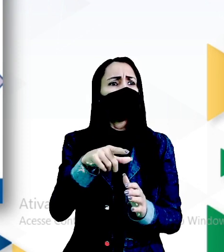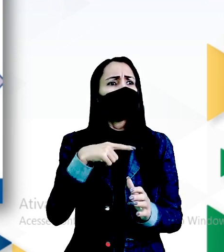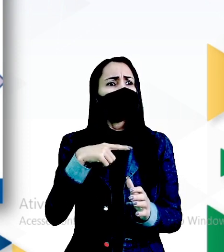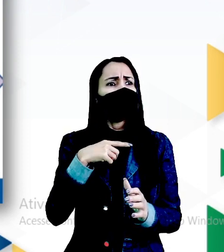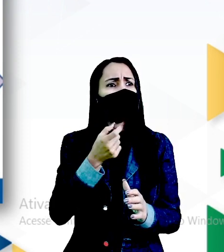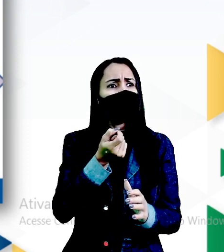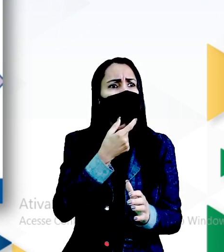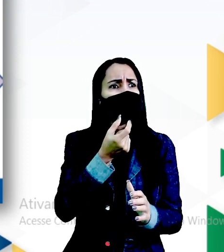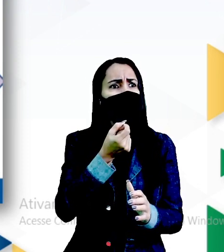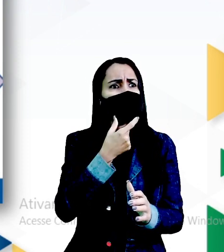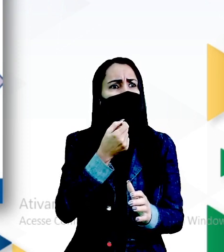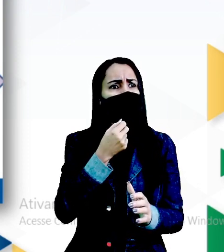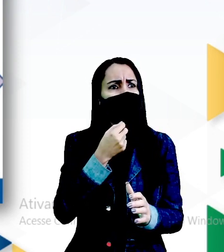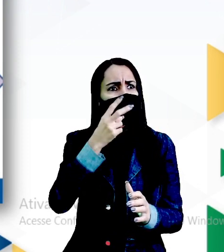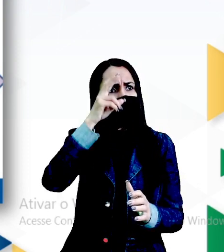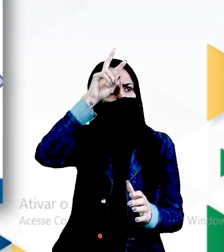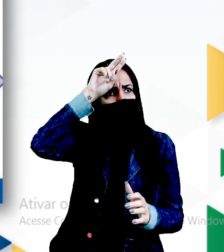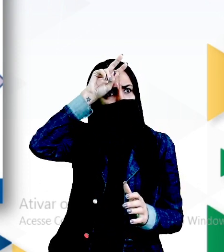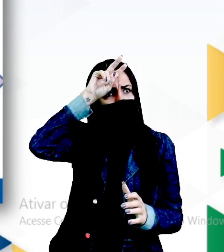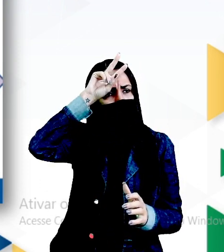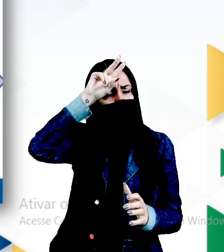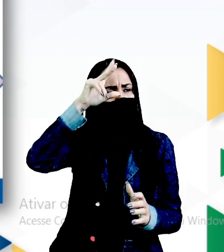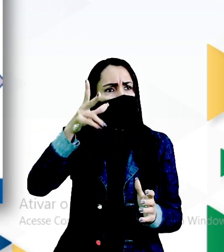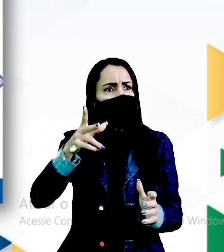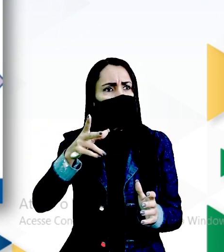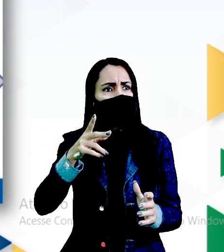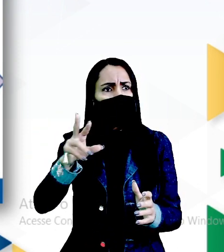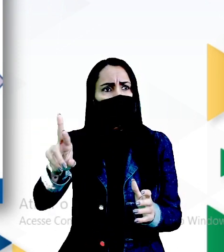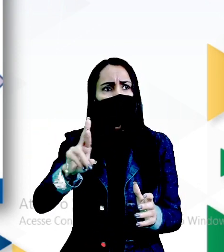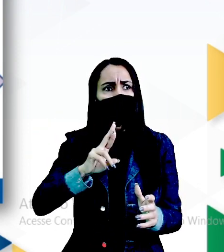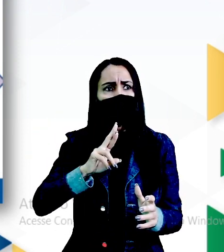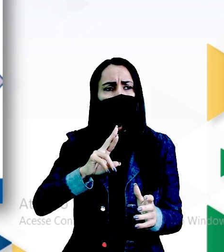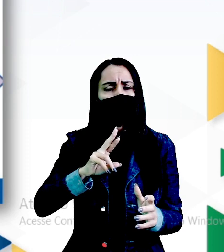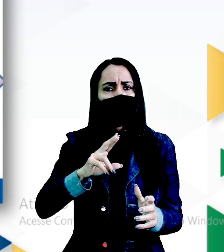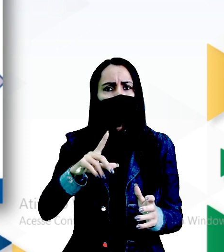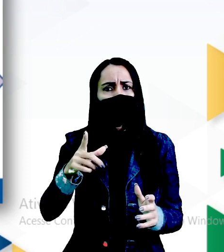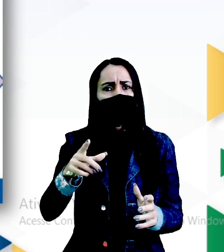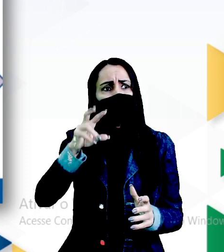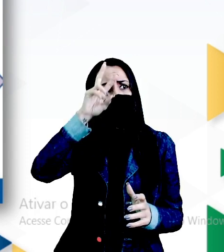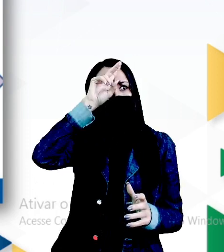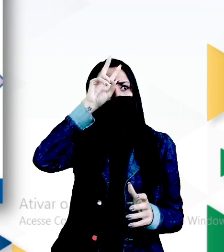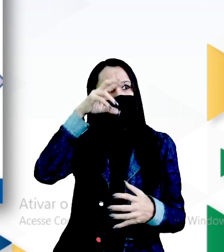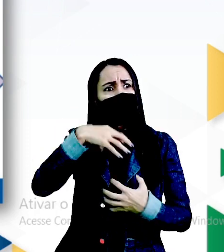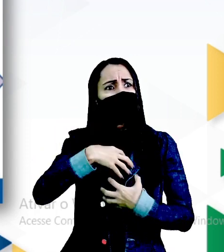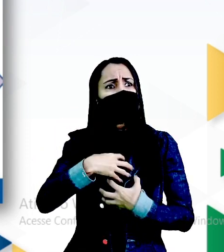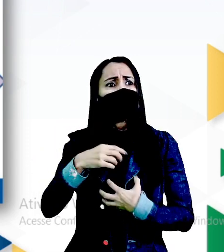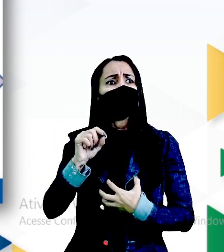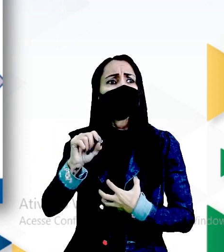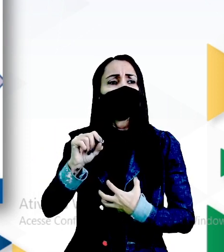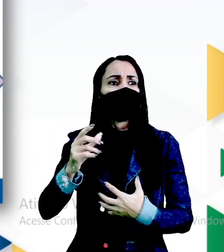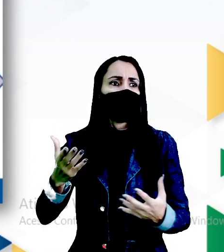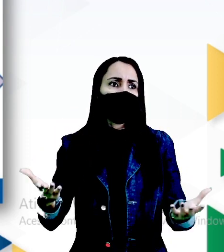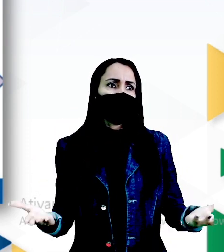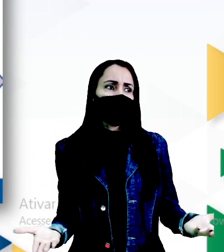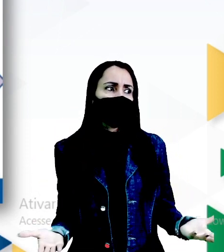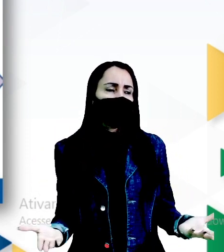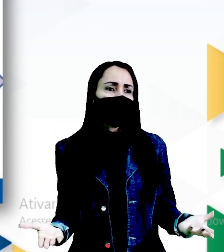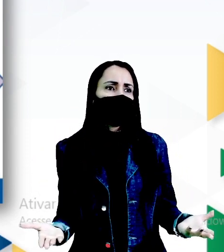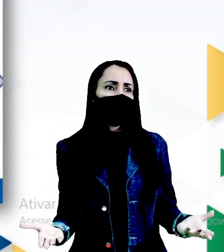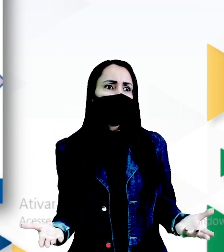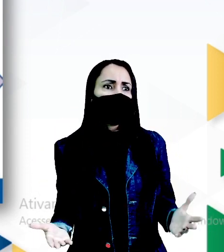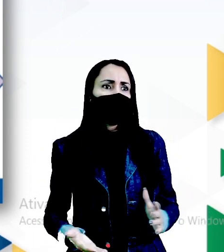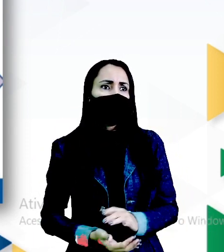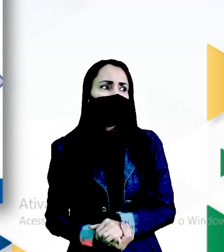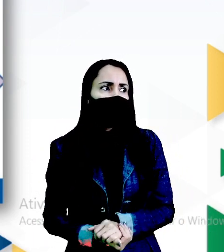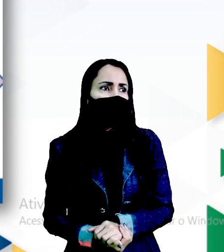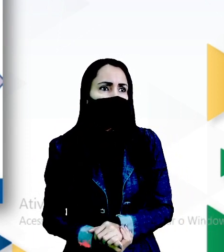para barata? E o seu Manuel responde: E o que é que a baratinha está sentindo? Veja só que aqui houve